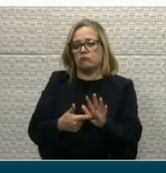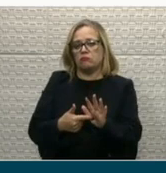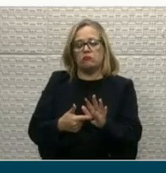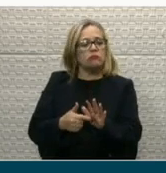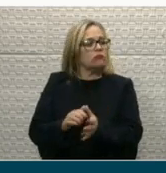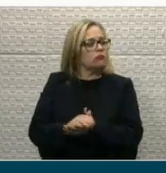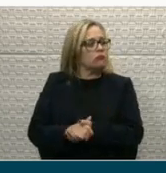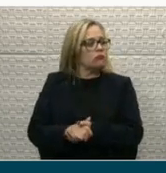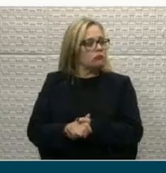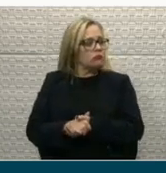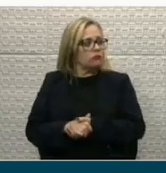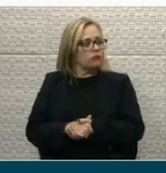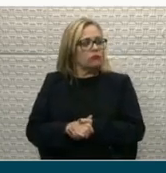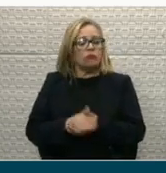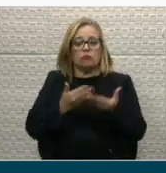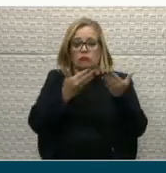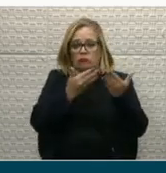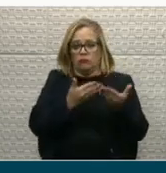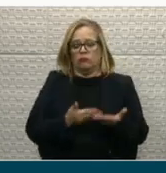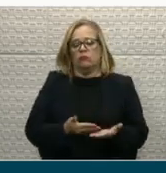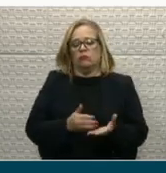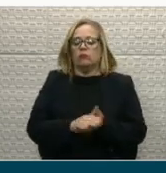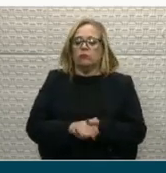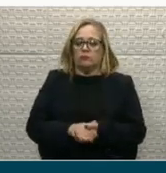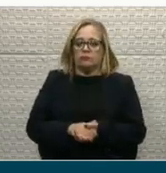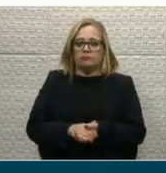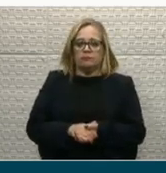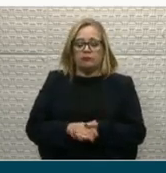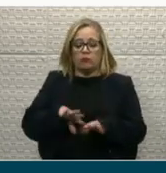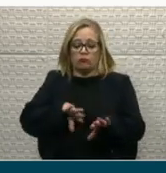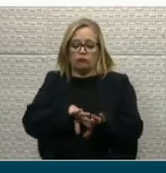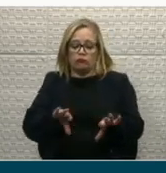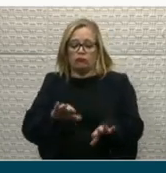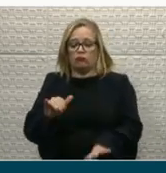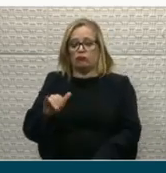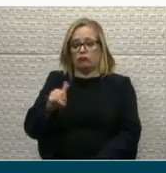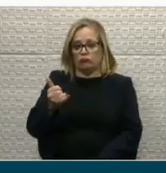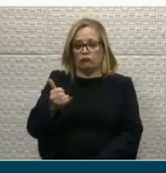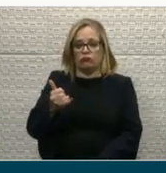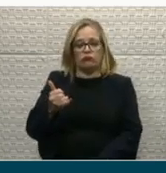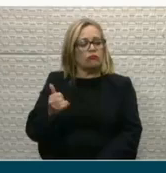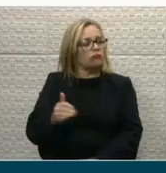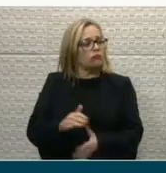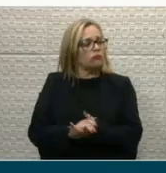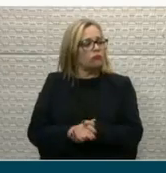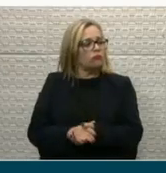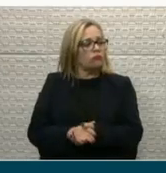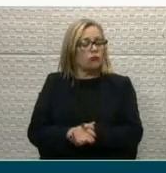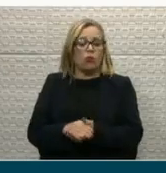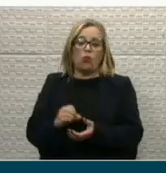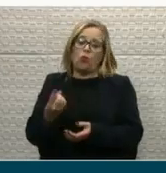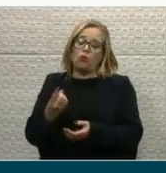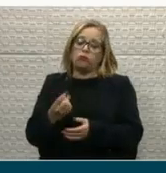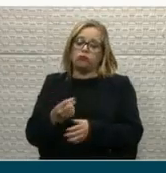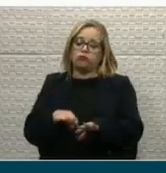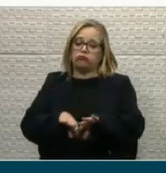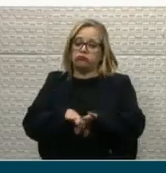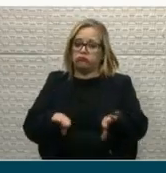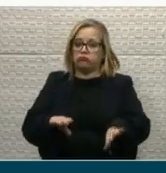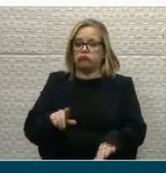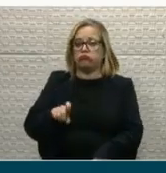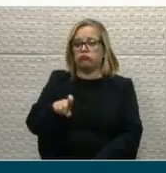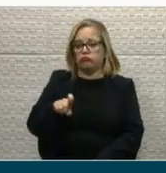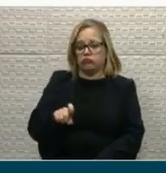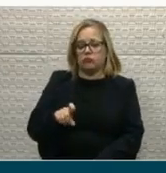x. Então, y é menos meio x. Então, eu isolo y naquela equação. Ou eu isolo x. X